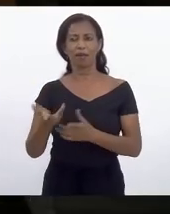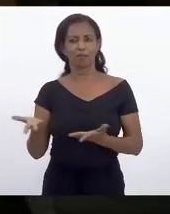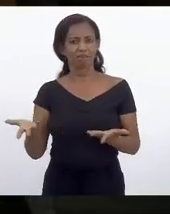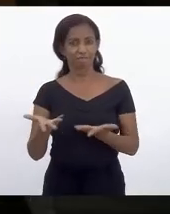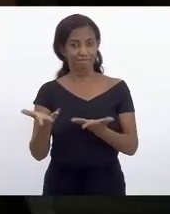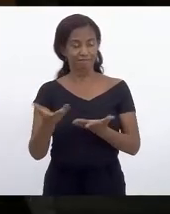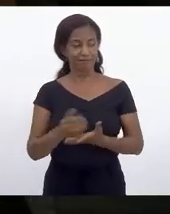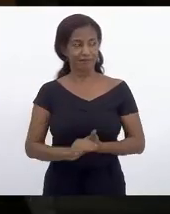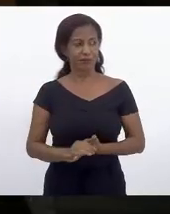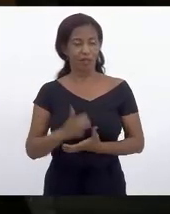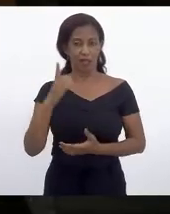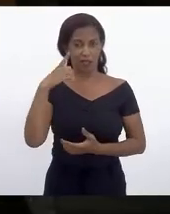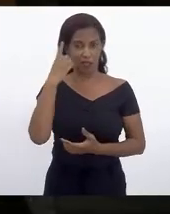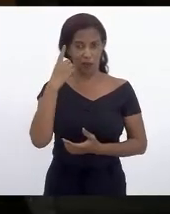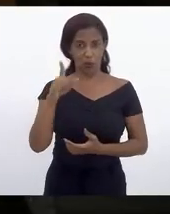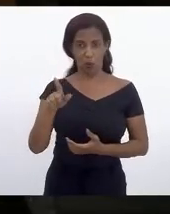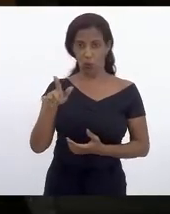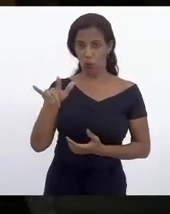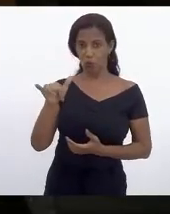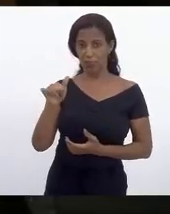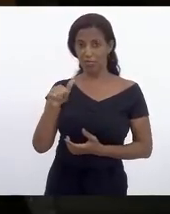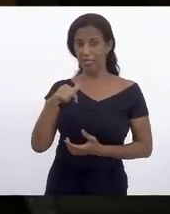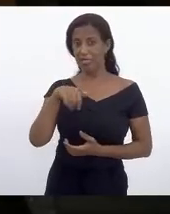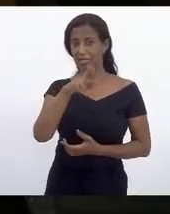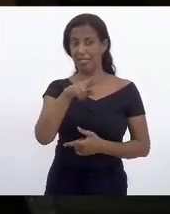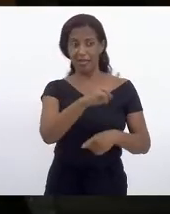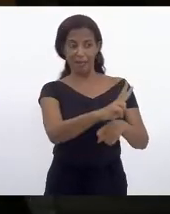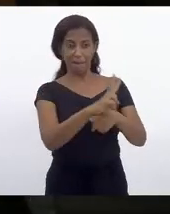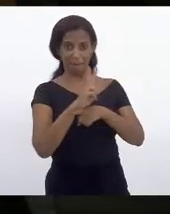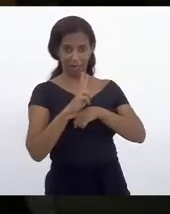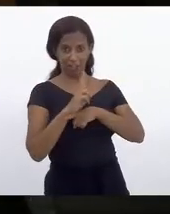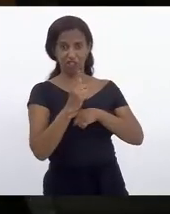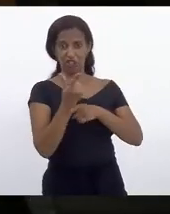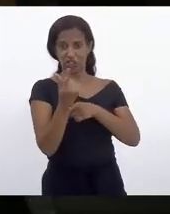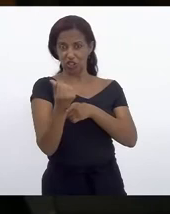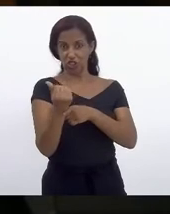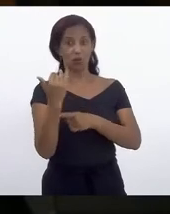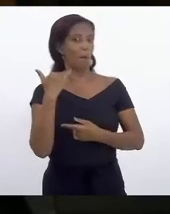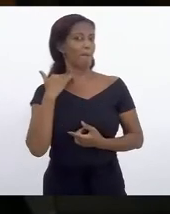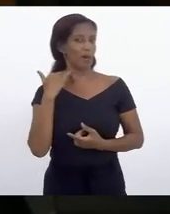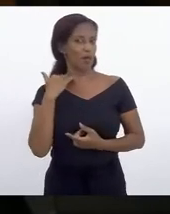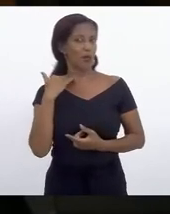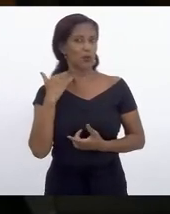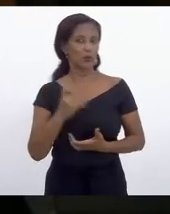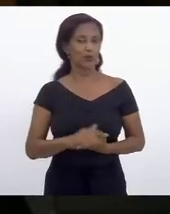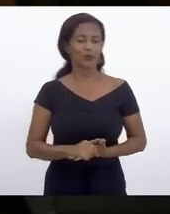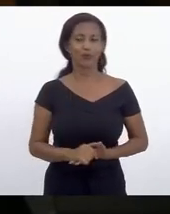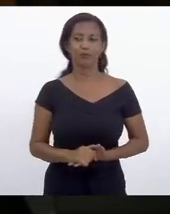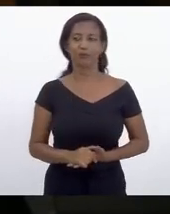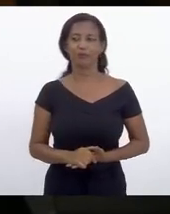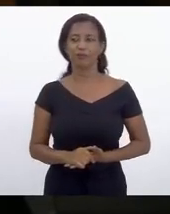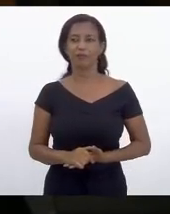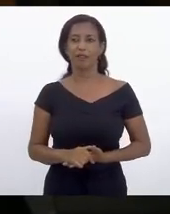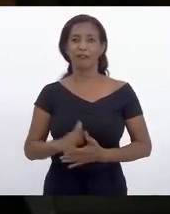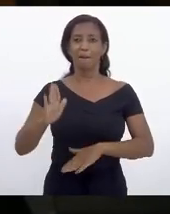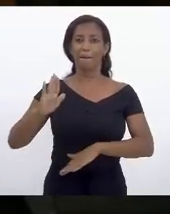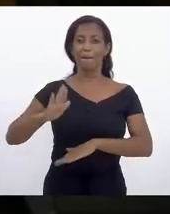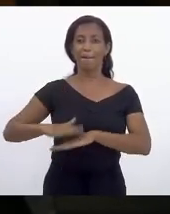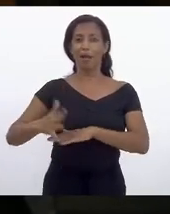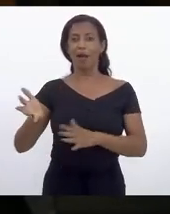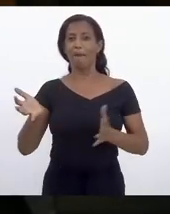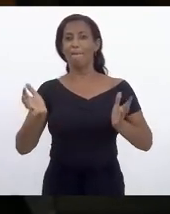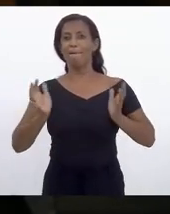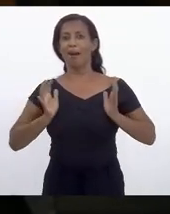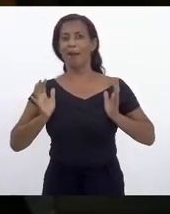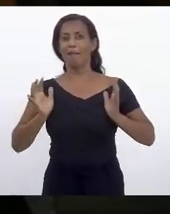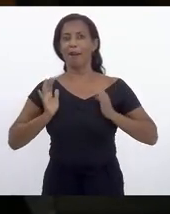faz, deputada Lucinha, que quem empresta dinheiro, que são os bancos, fiquem mais ricos do que